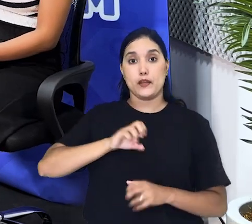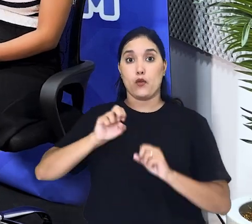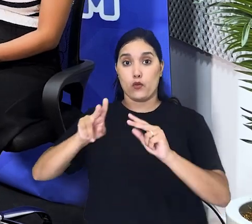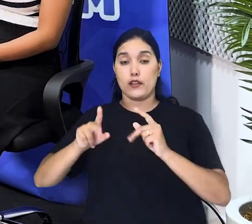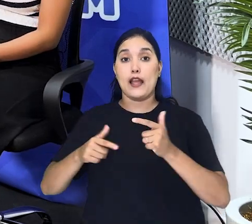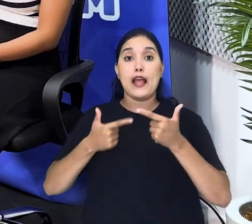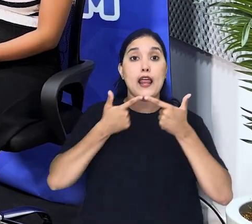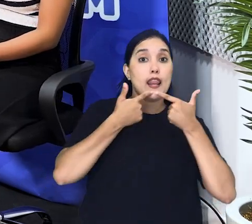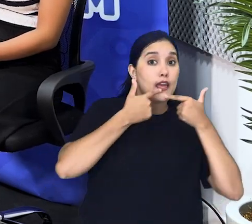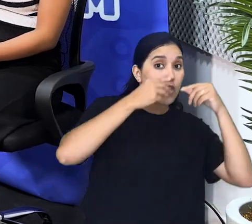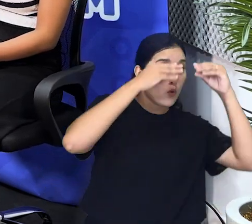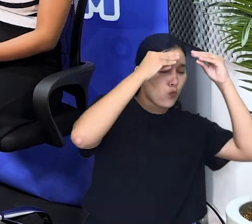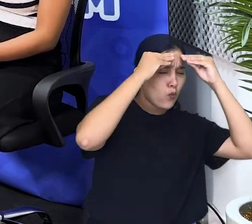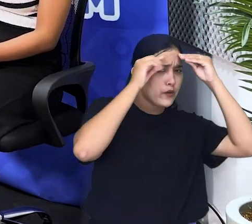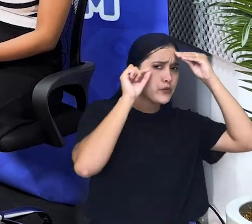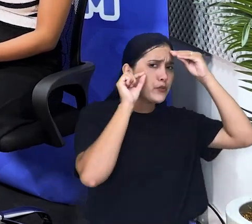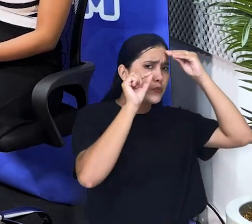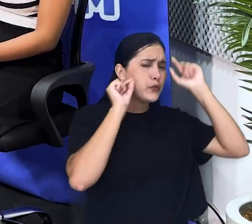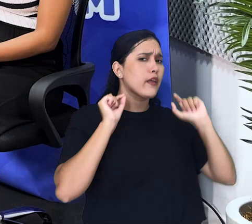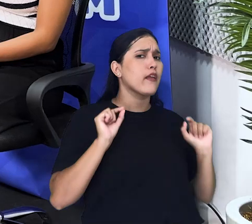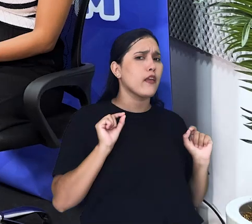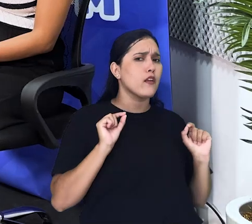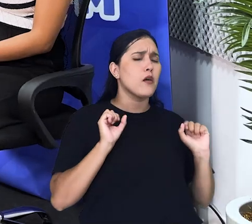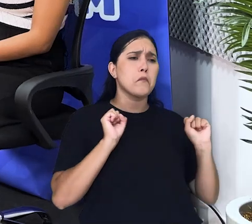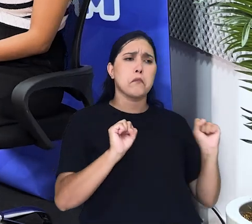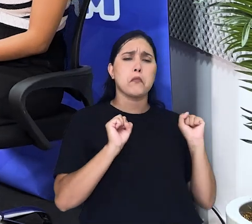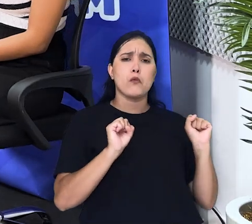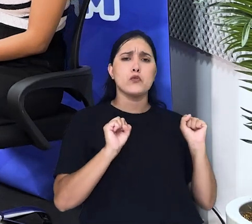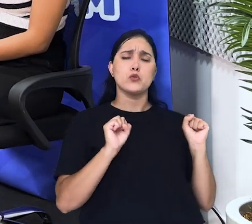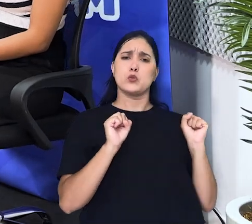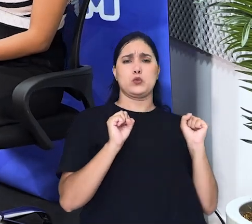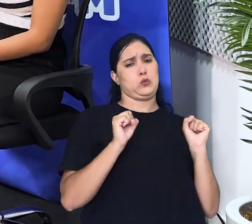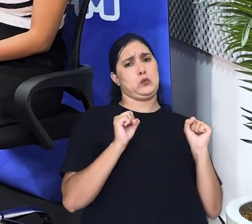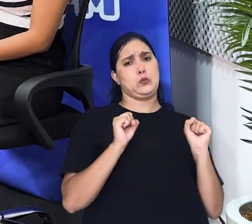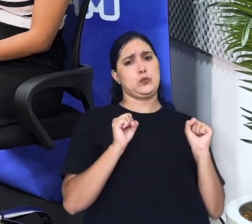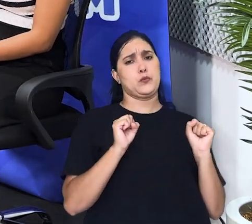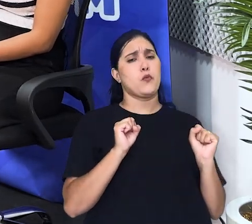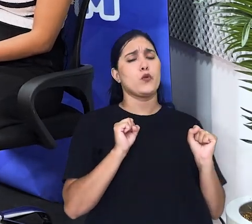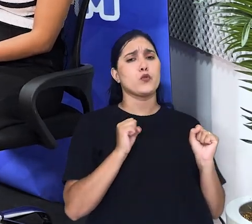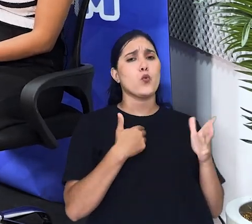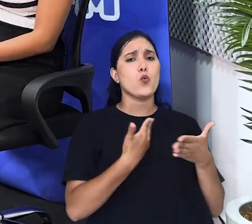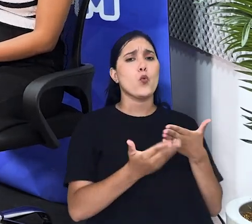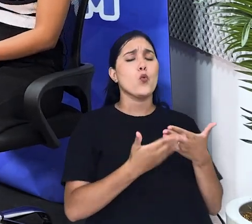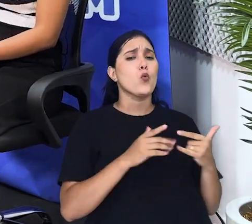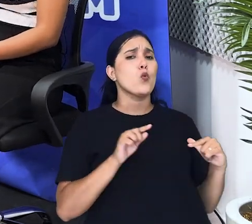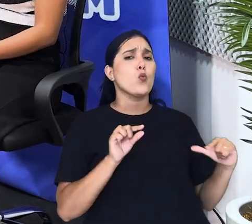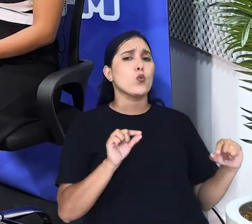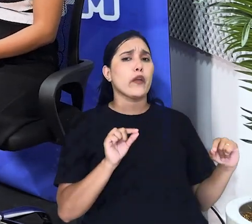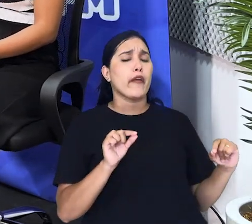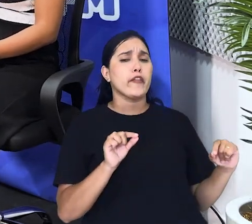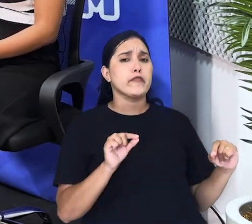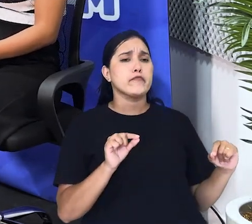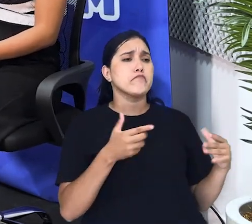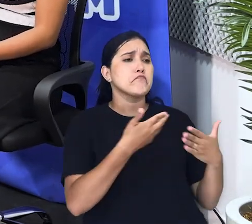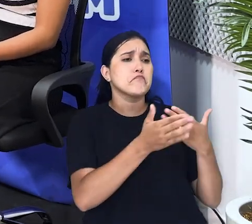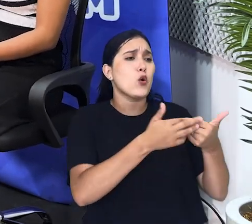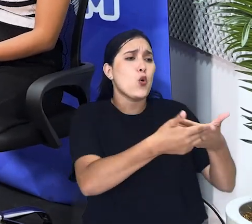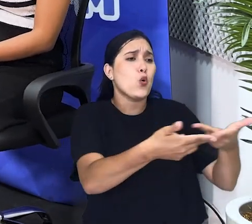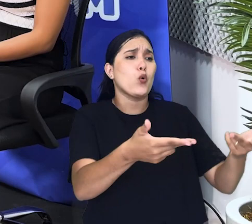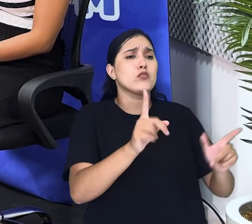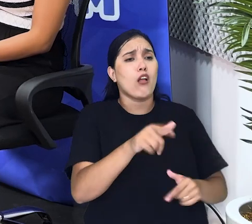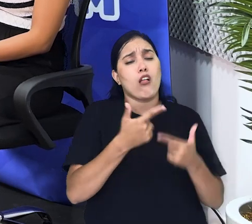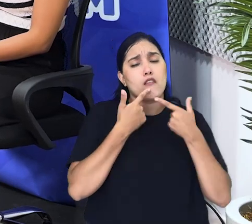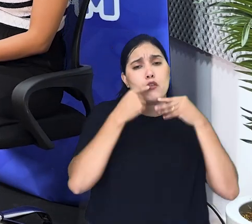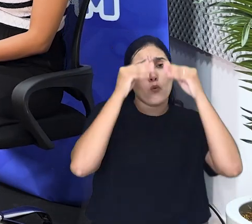também gostaria que você falasse a diferença da linguagem para a língua, né? Porque como